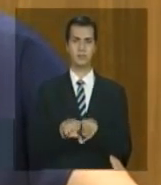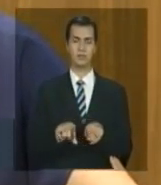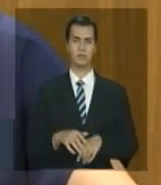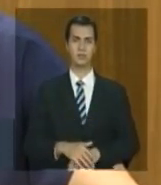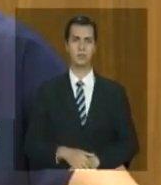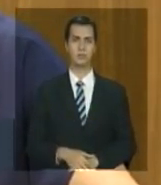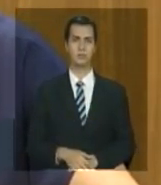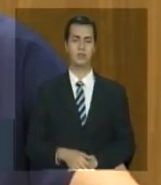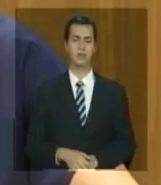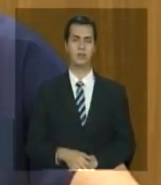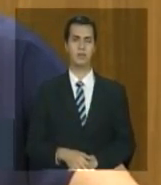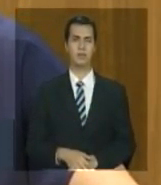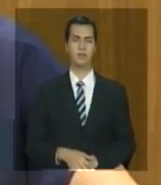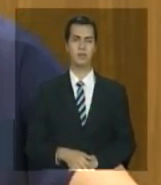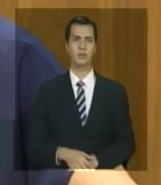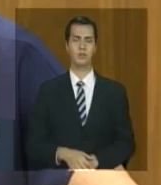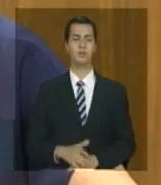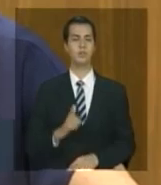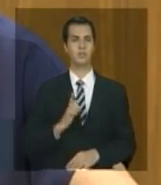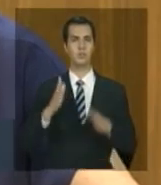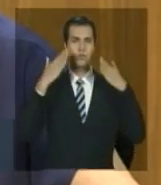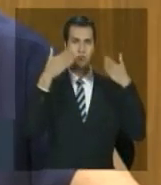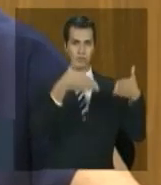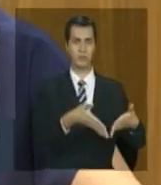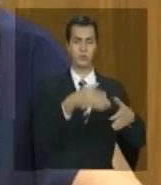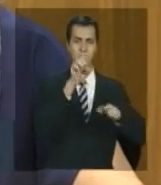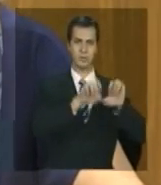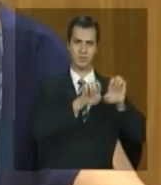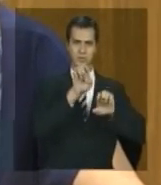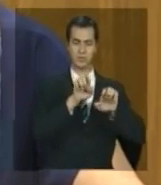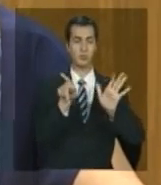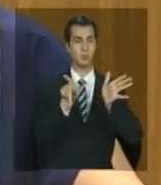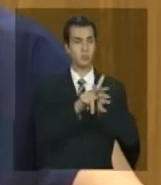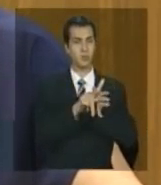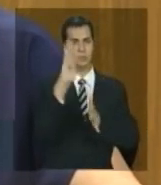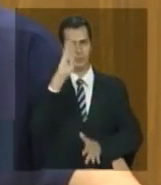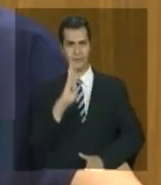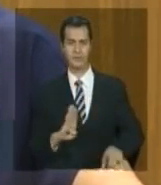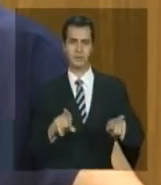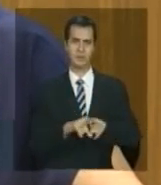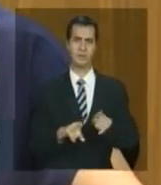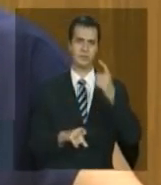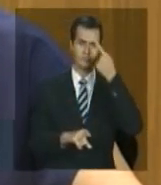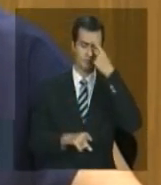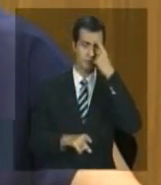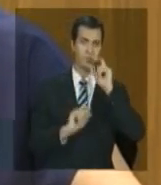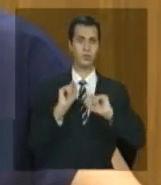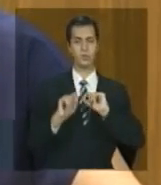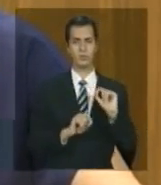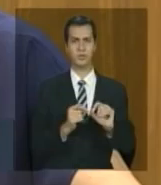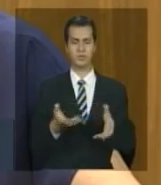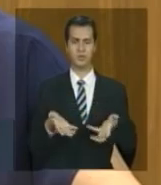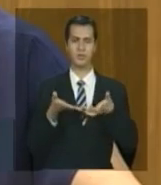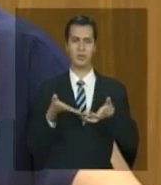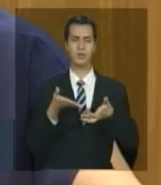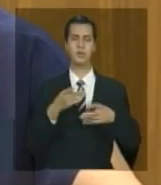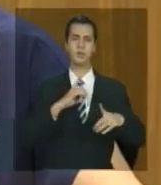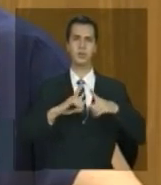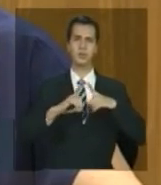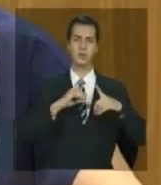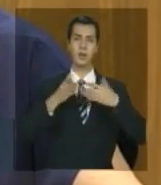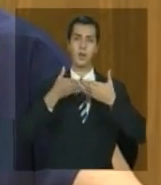foro empresarial, e aí só no eixo Brasil-Índia, orientado no sentido de ampliar